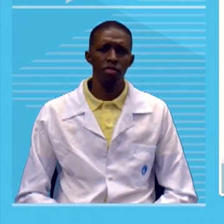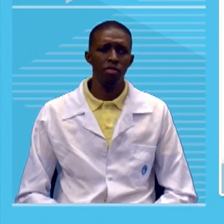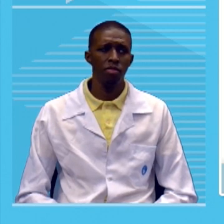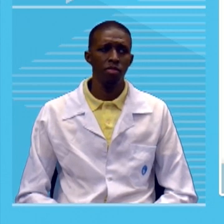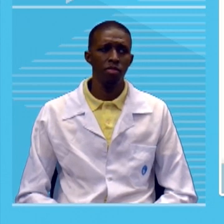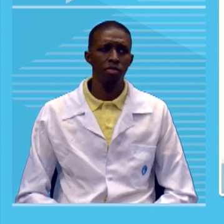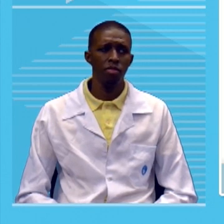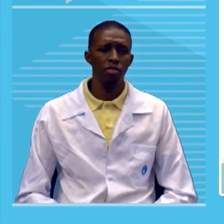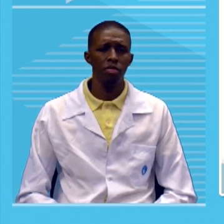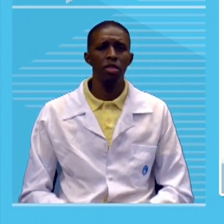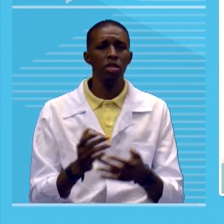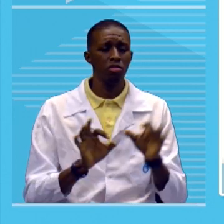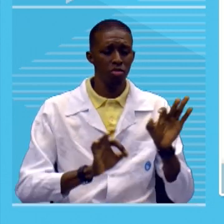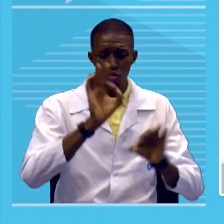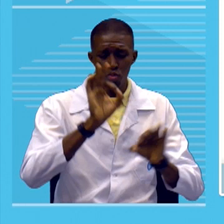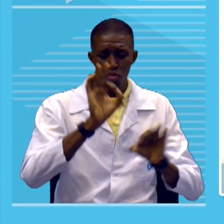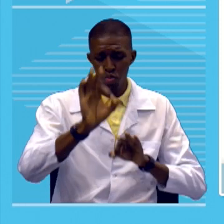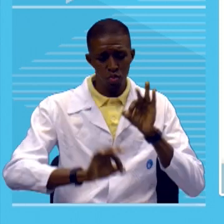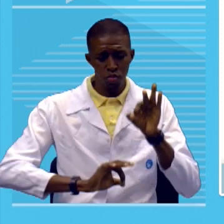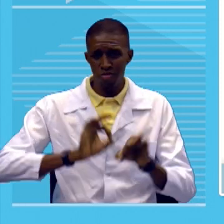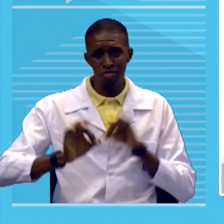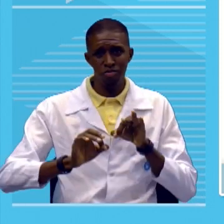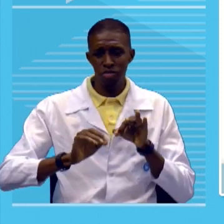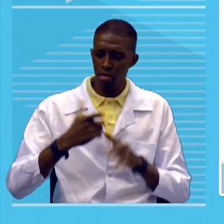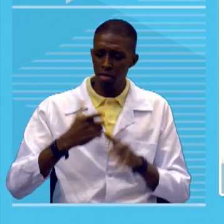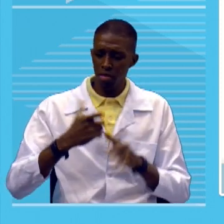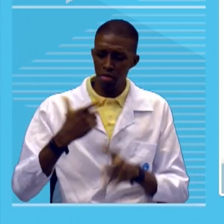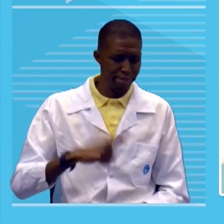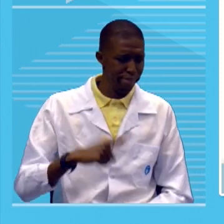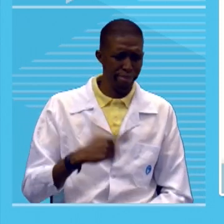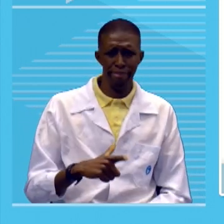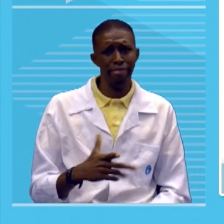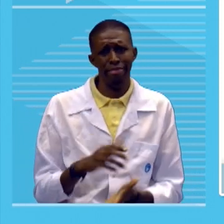A organização das palavras